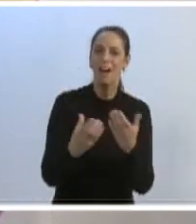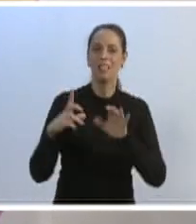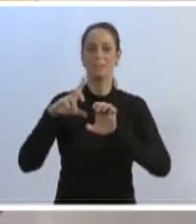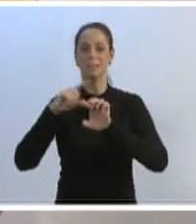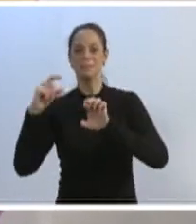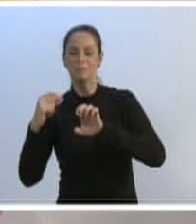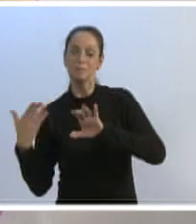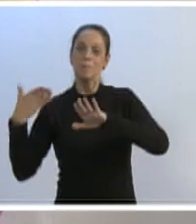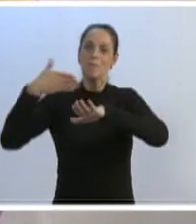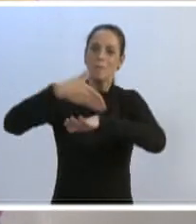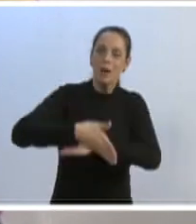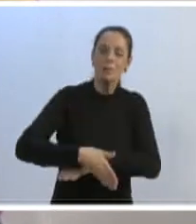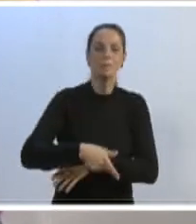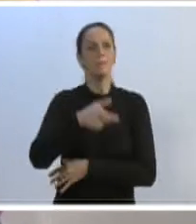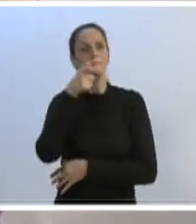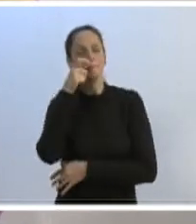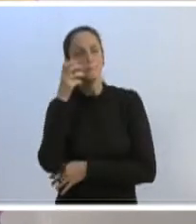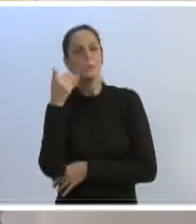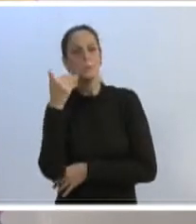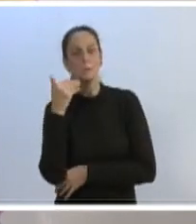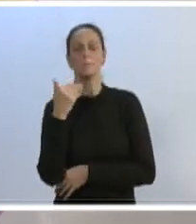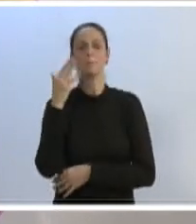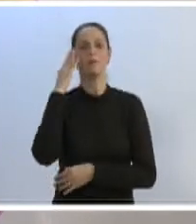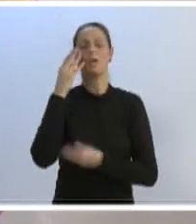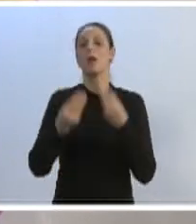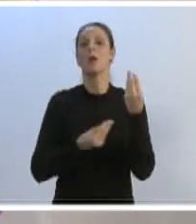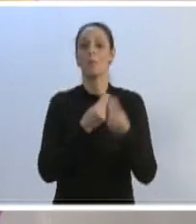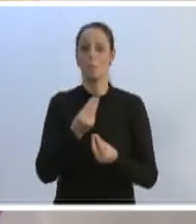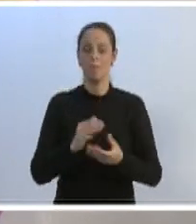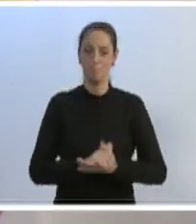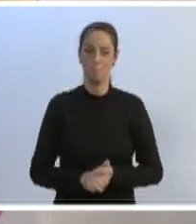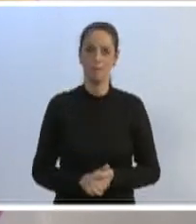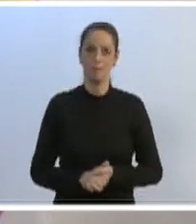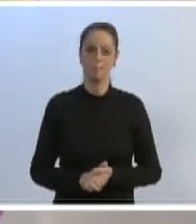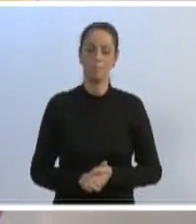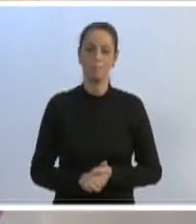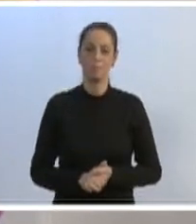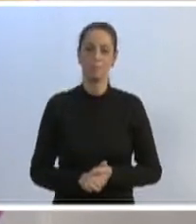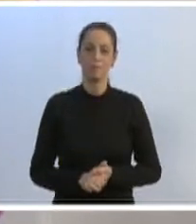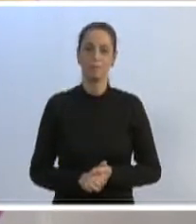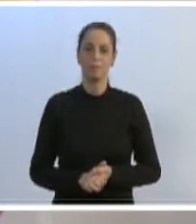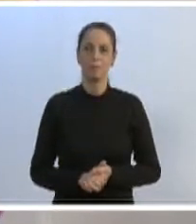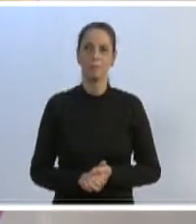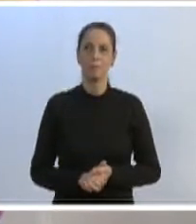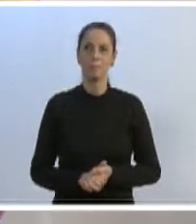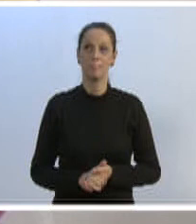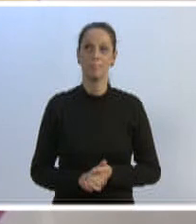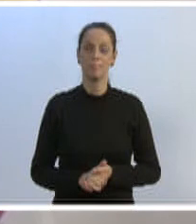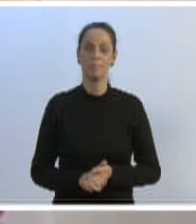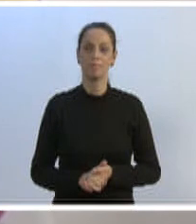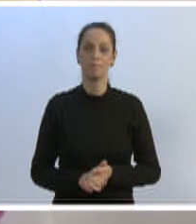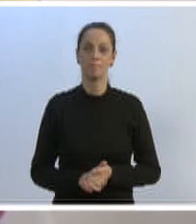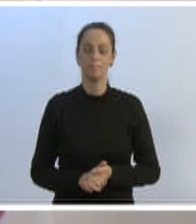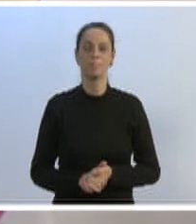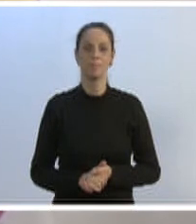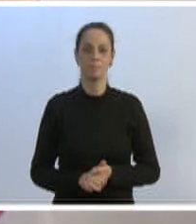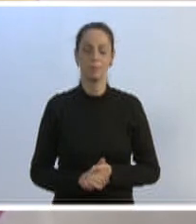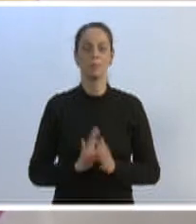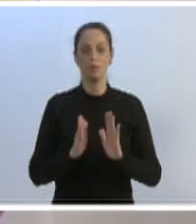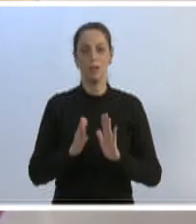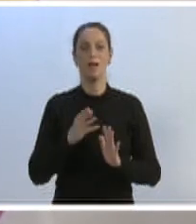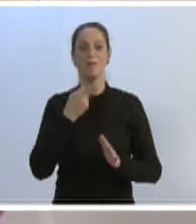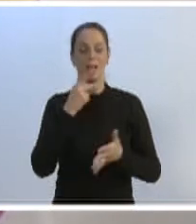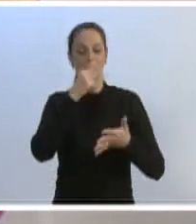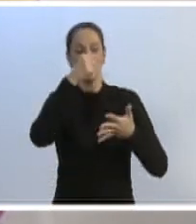presente na vida pública do município. Então, só destacar todas essas ações.